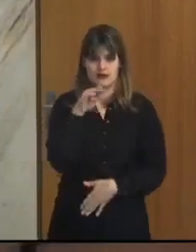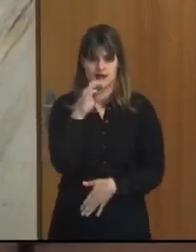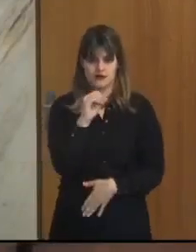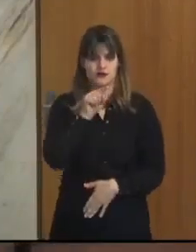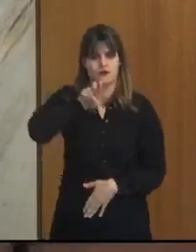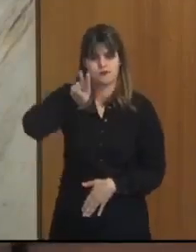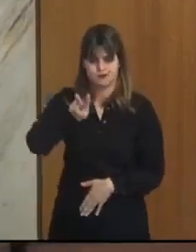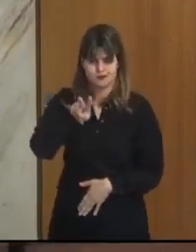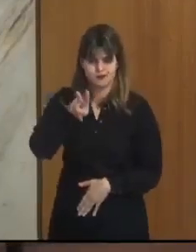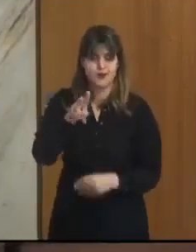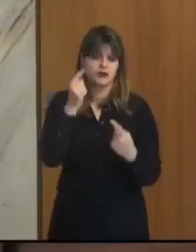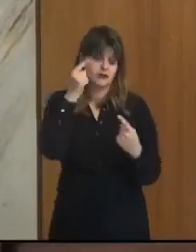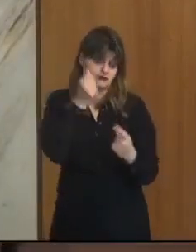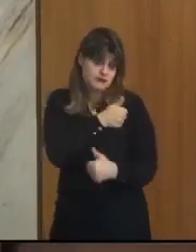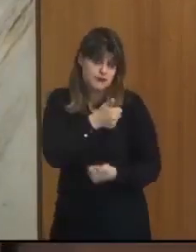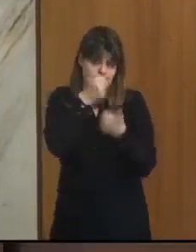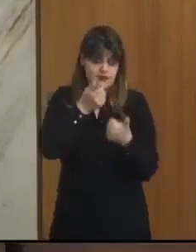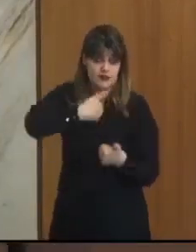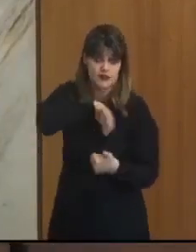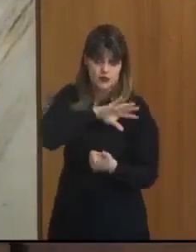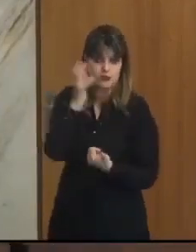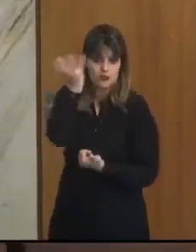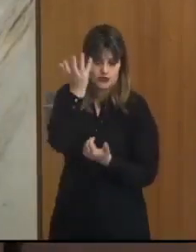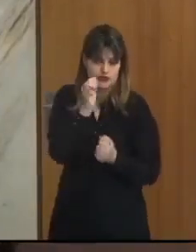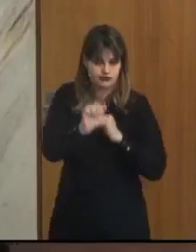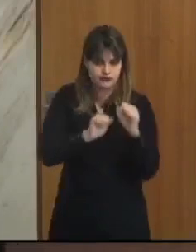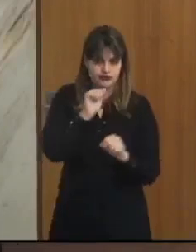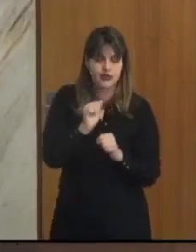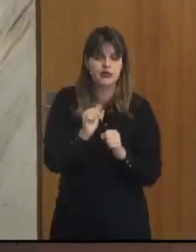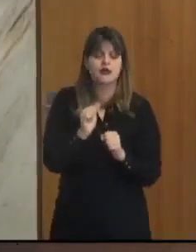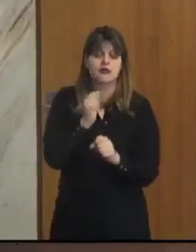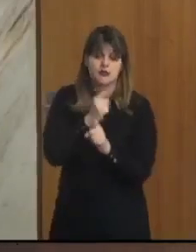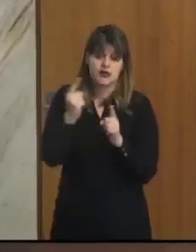Coimbra, e no seguimento da nossa participação em